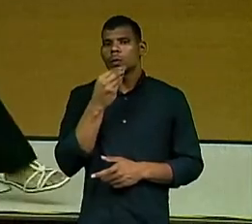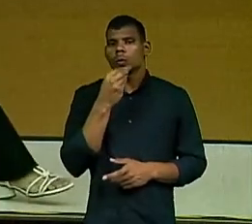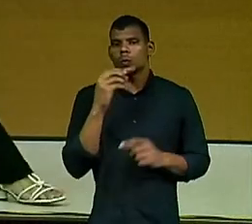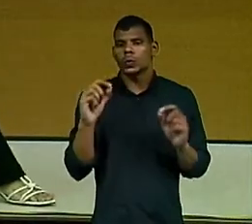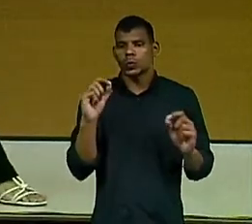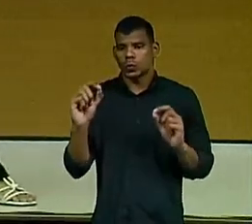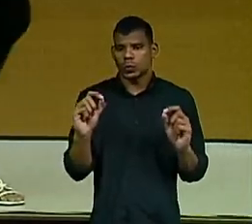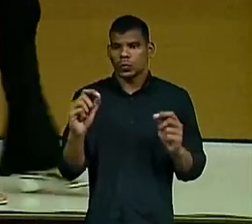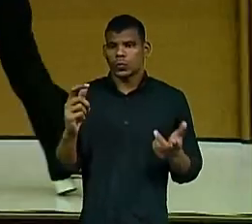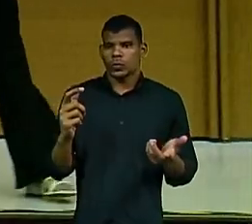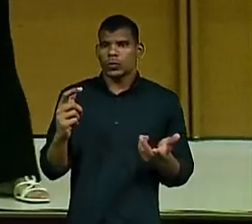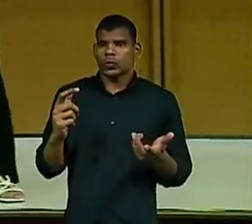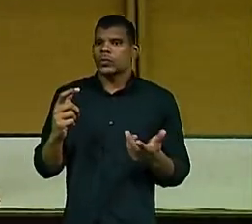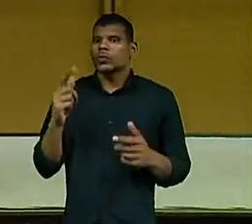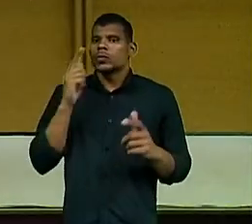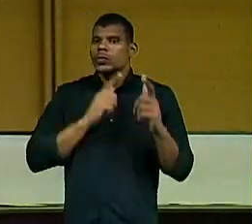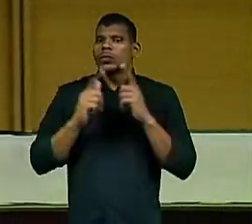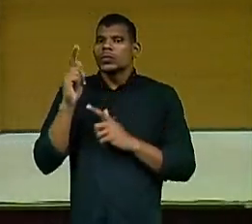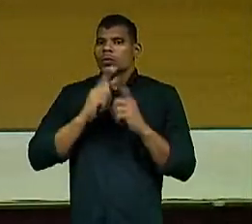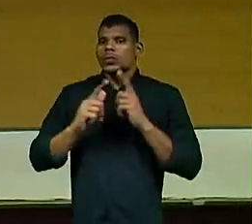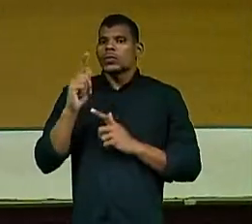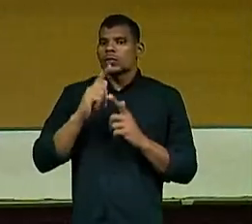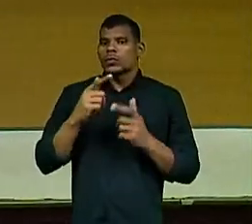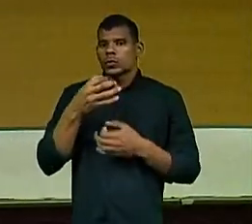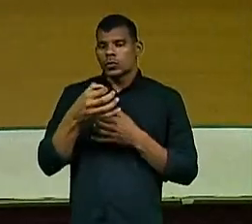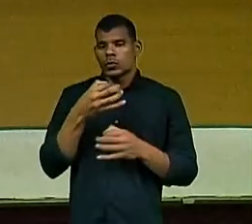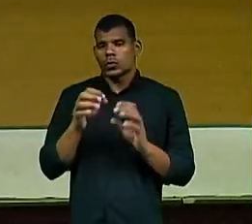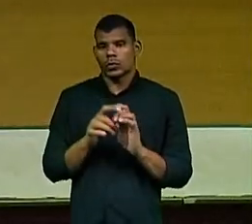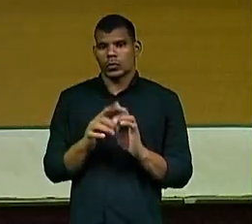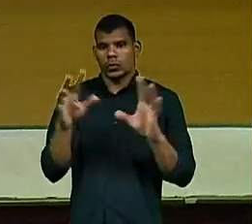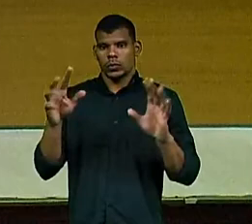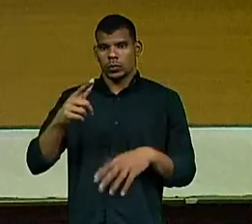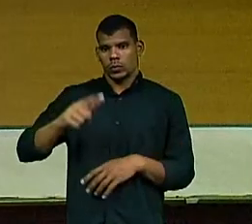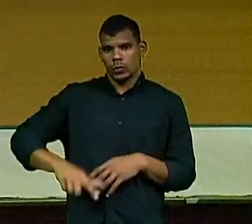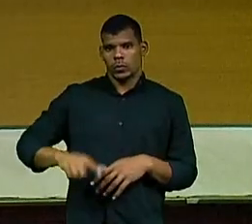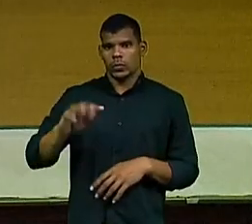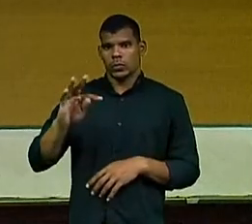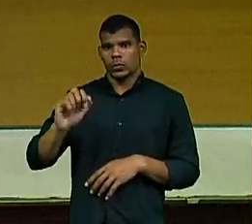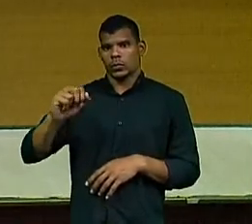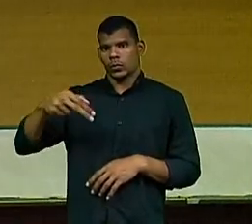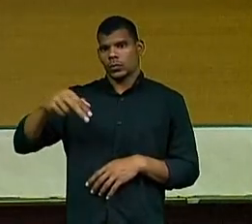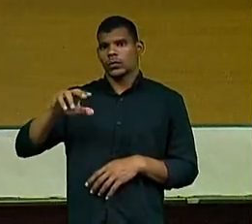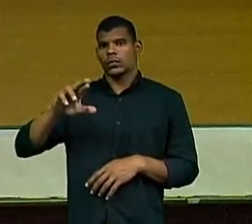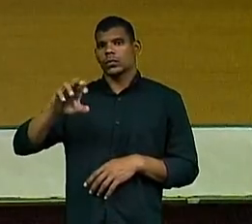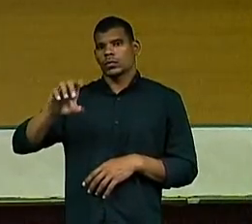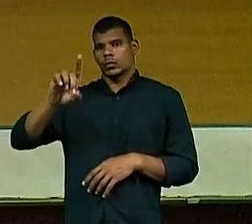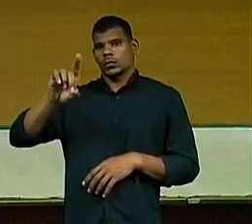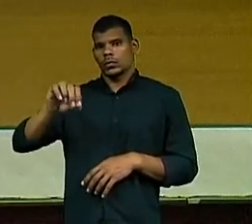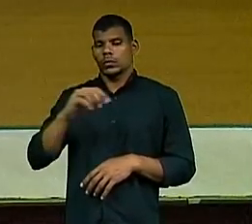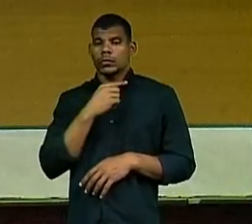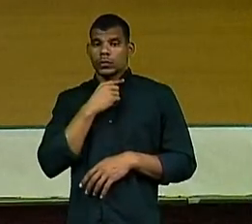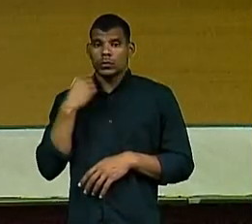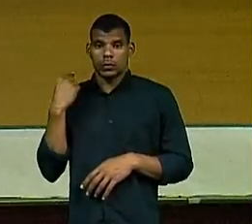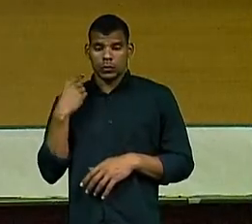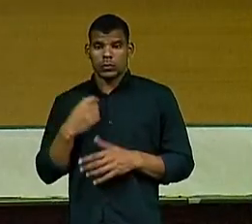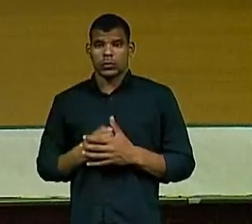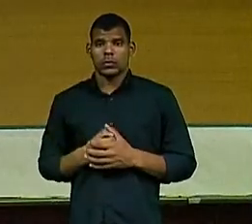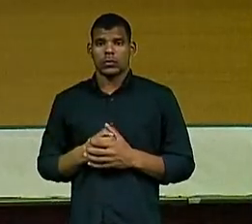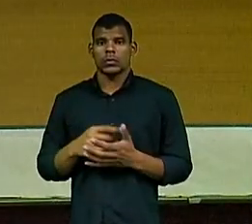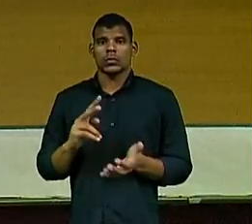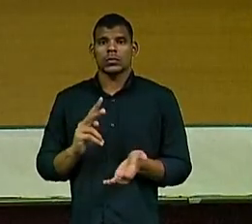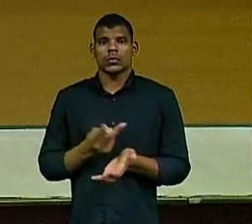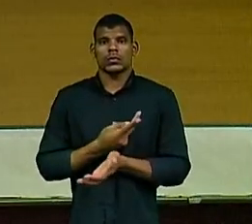Passos largos para essa redemocratização e o Tancredo morre e aí que que acontece você vai